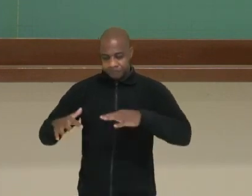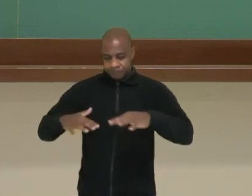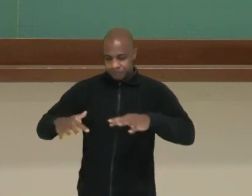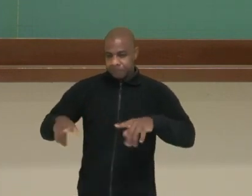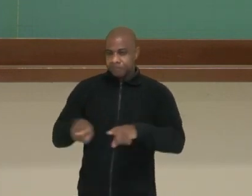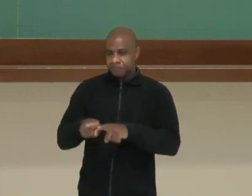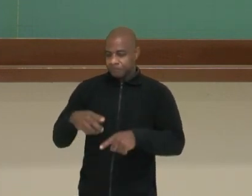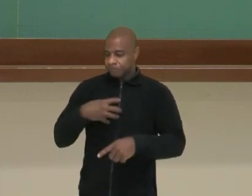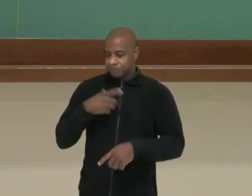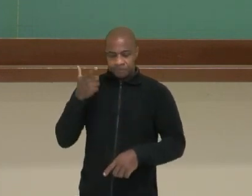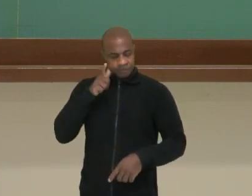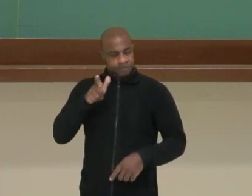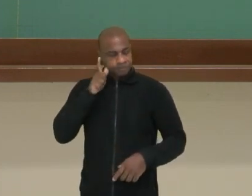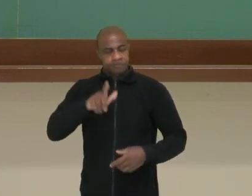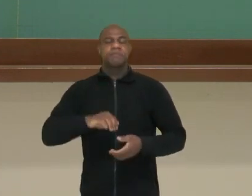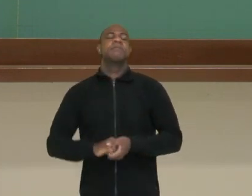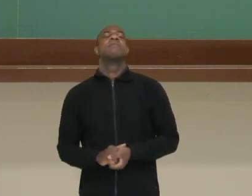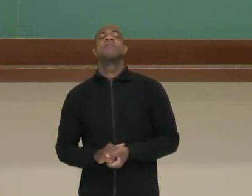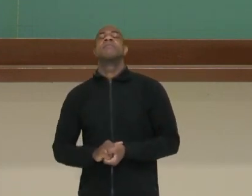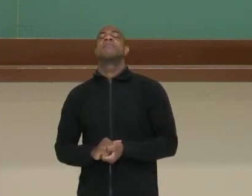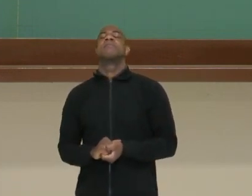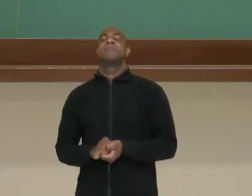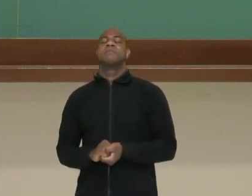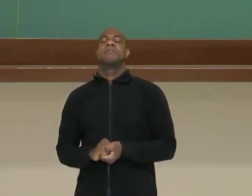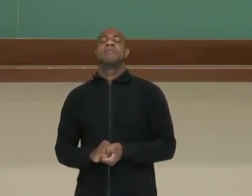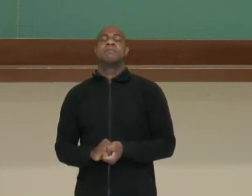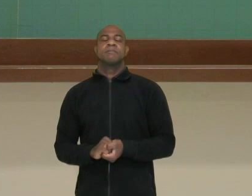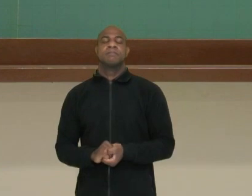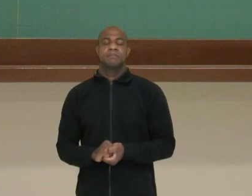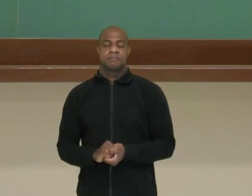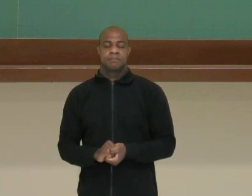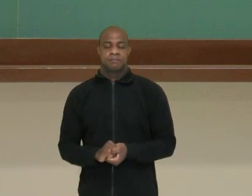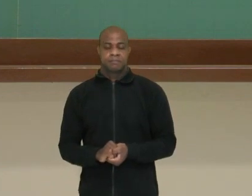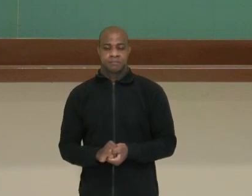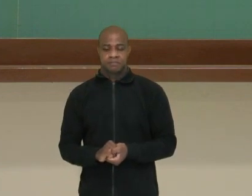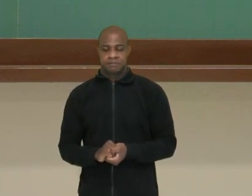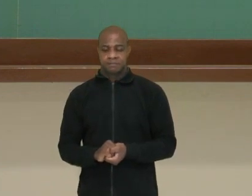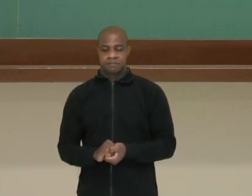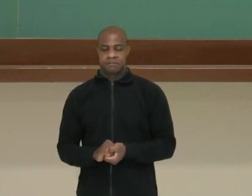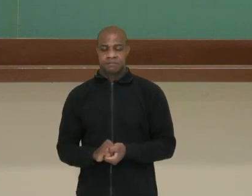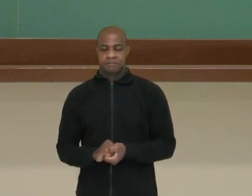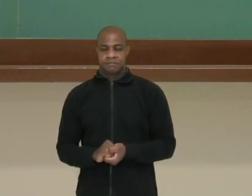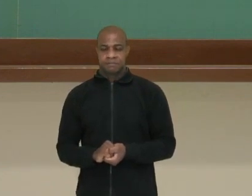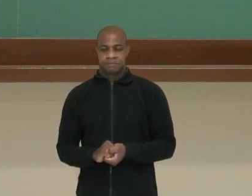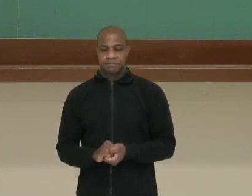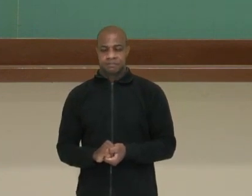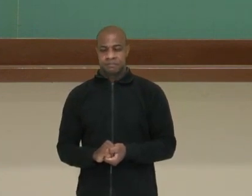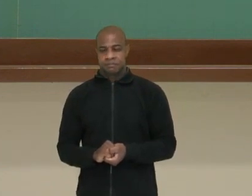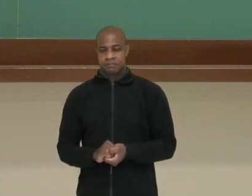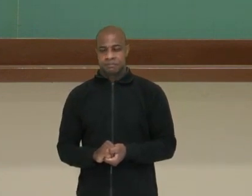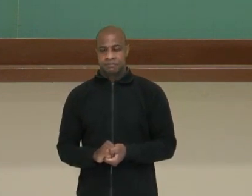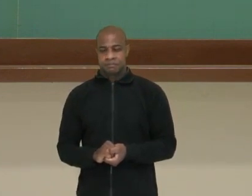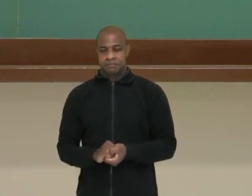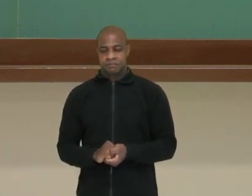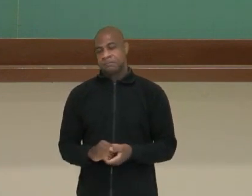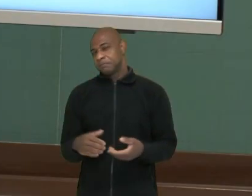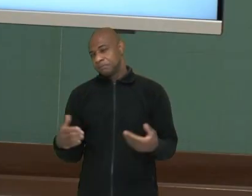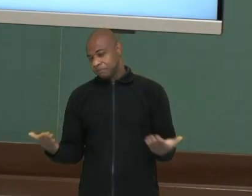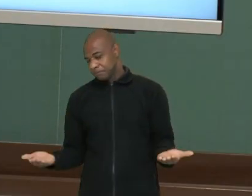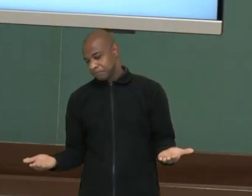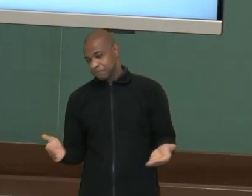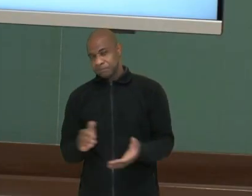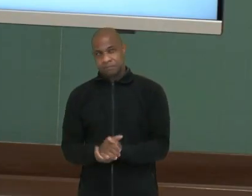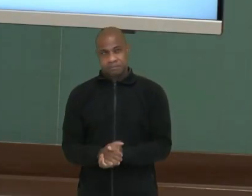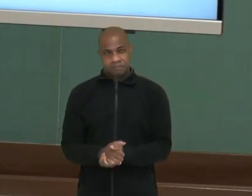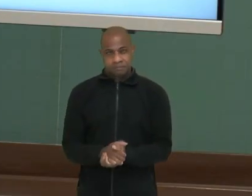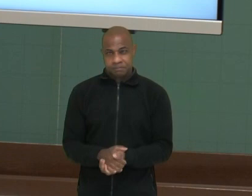ouvem. Quando você fala, você ouve pela pele. Então, tem essa alteração do meio, e daí você ouve algo diferente. E é claro, se você pegou